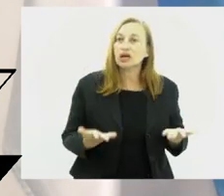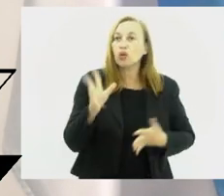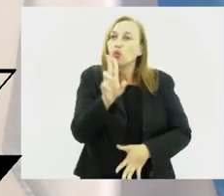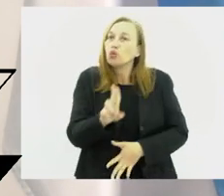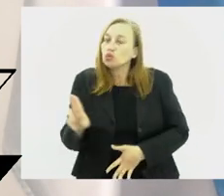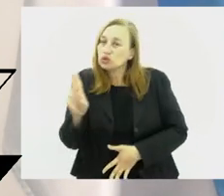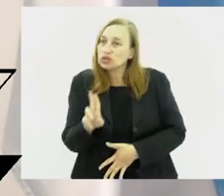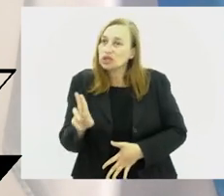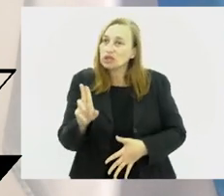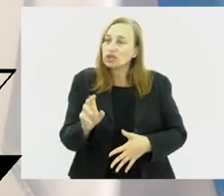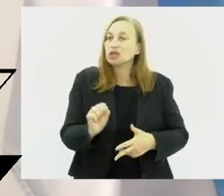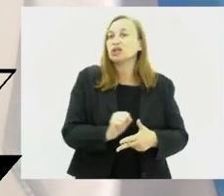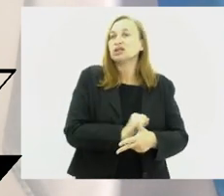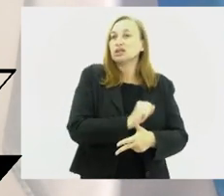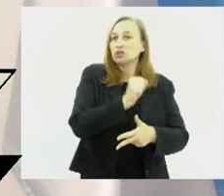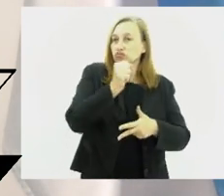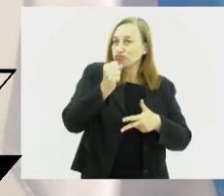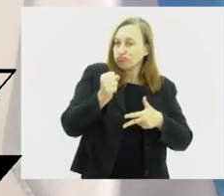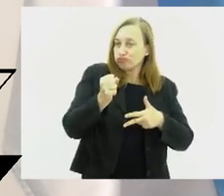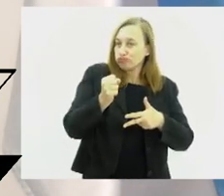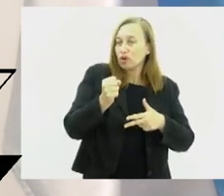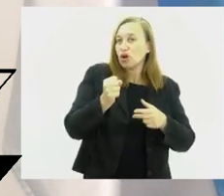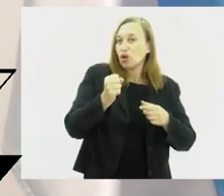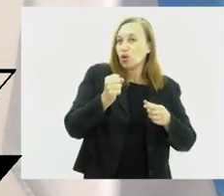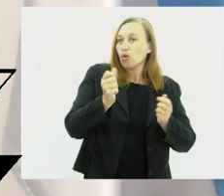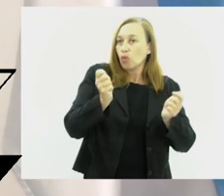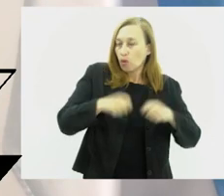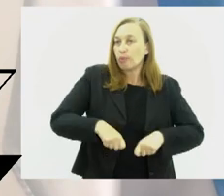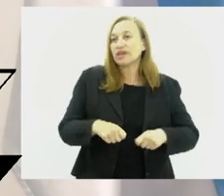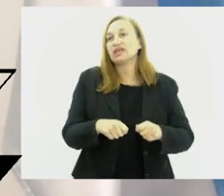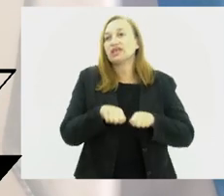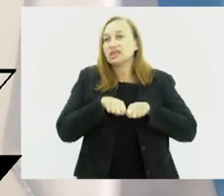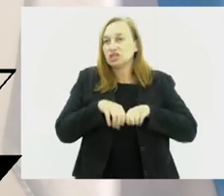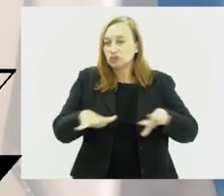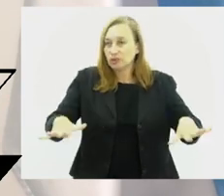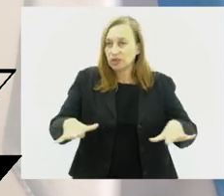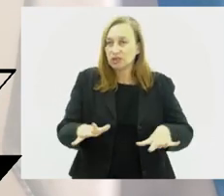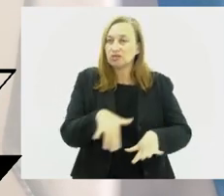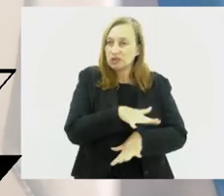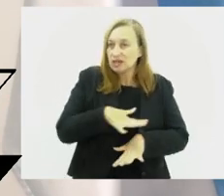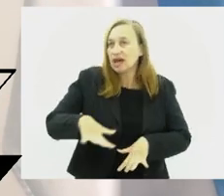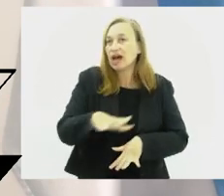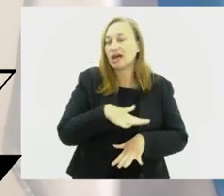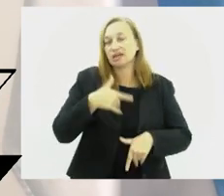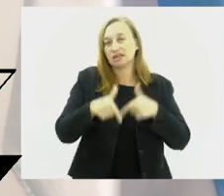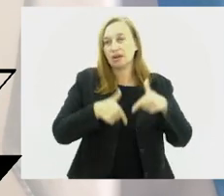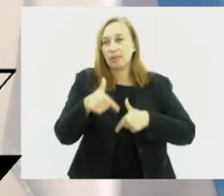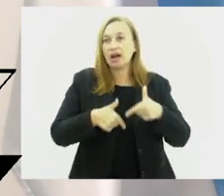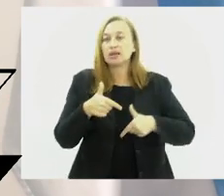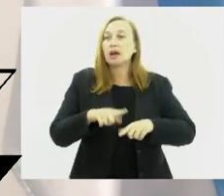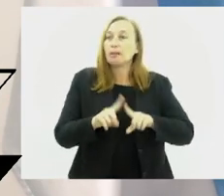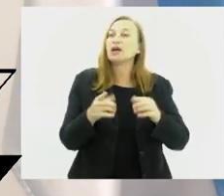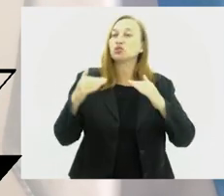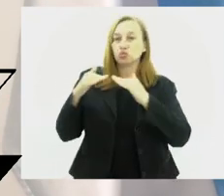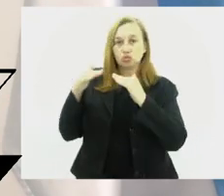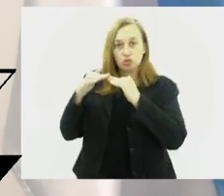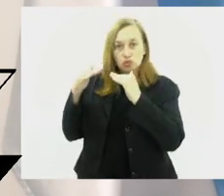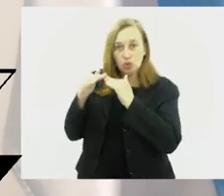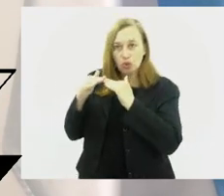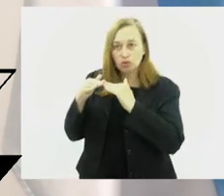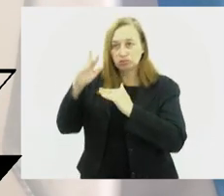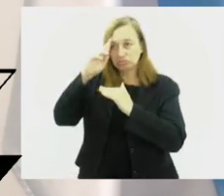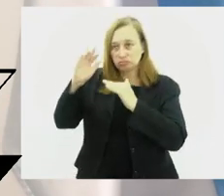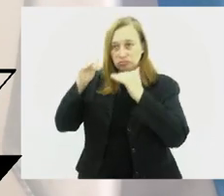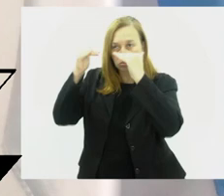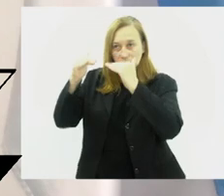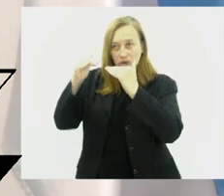essas competências concorrentes, a gente tenta expandir um pouco a nossa área de atuação. Mas concordo com Vossa Excelência que um